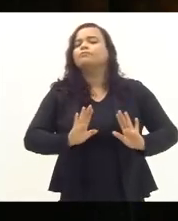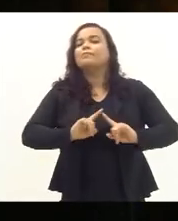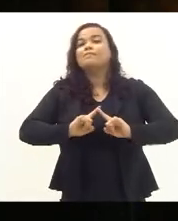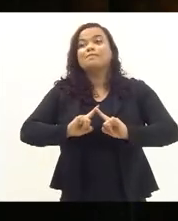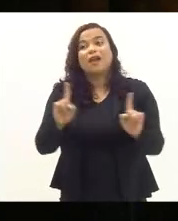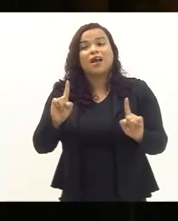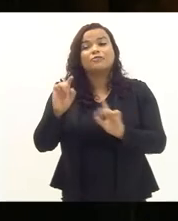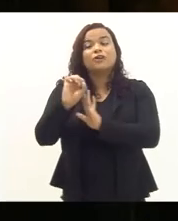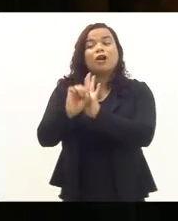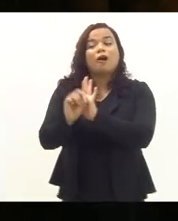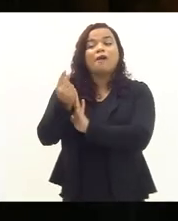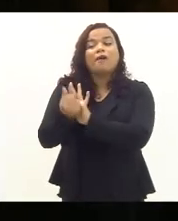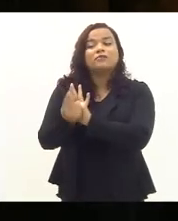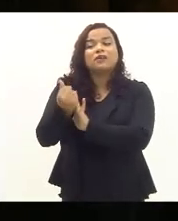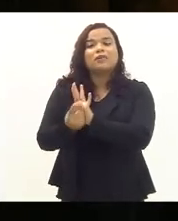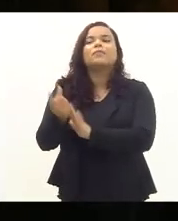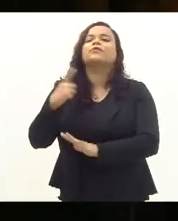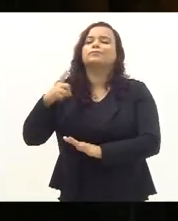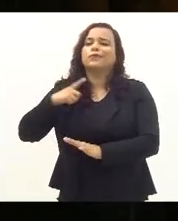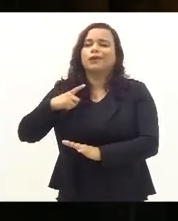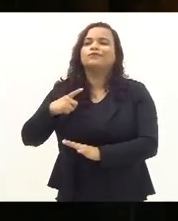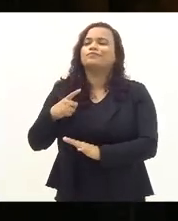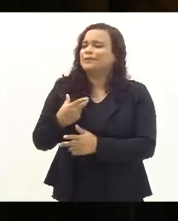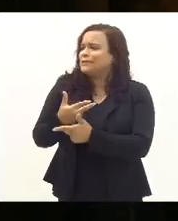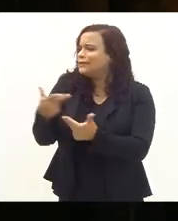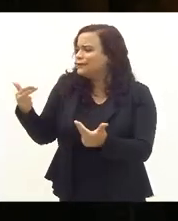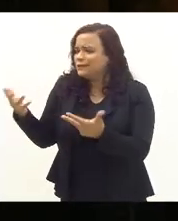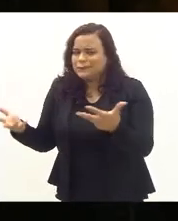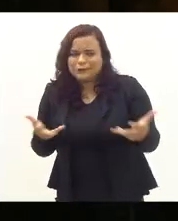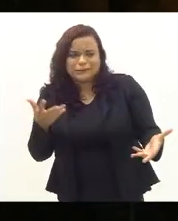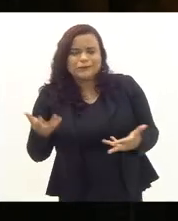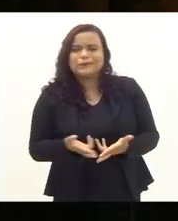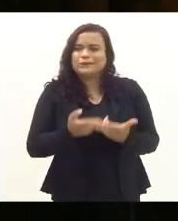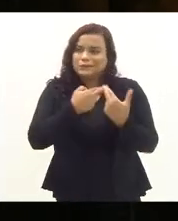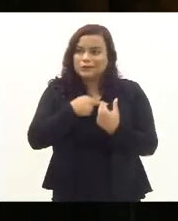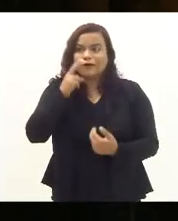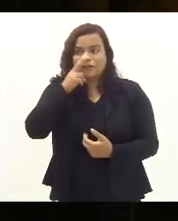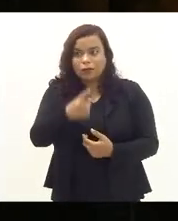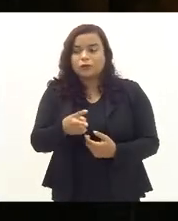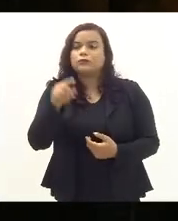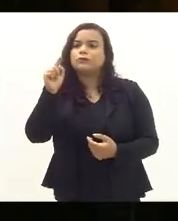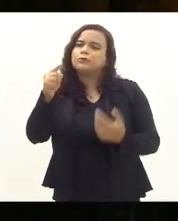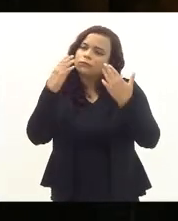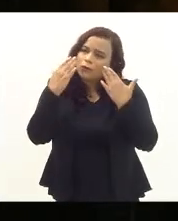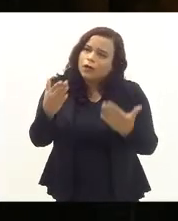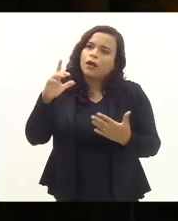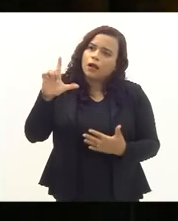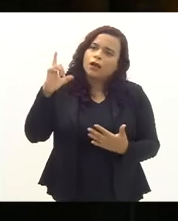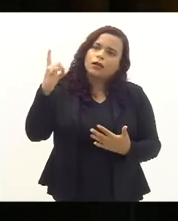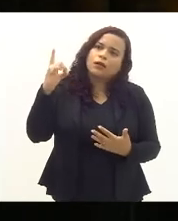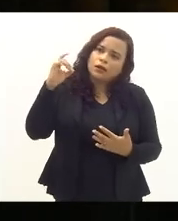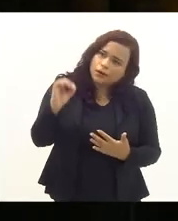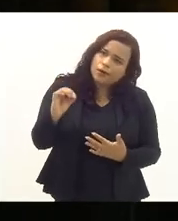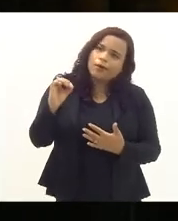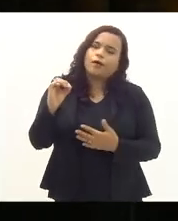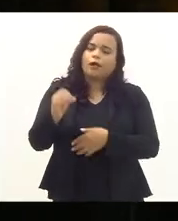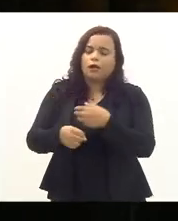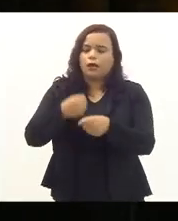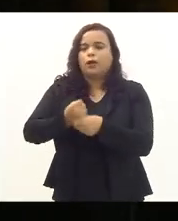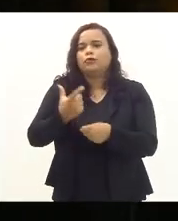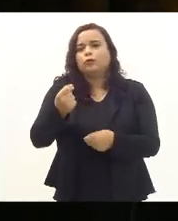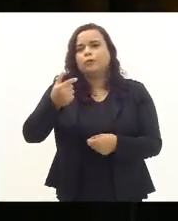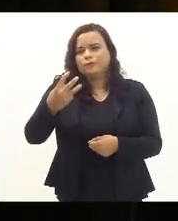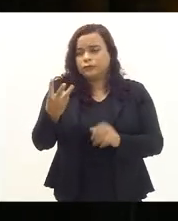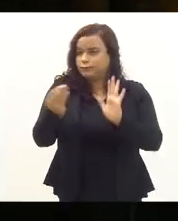nosso orçamento de forma muito acentuada e isso é apresentado na própria ele de ó para 2023